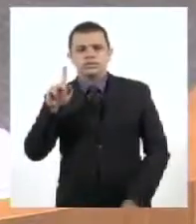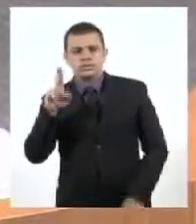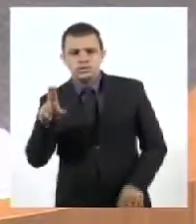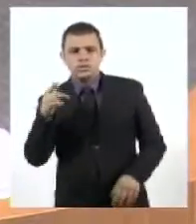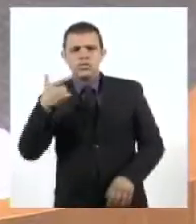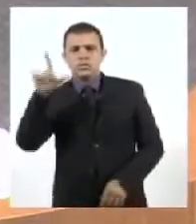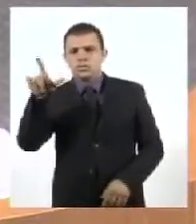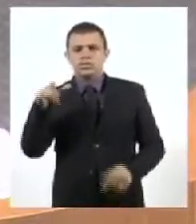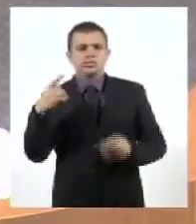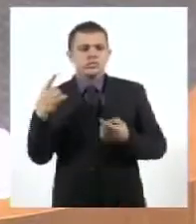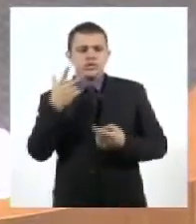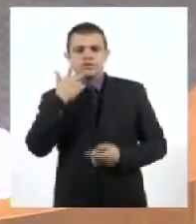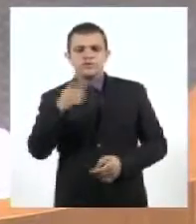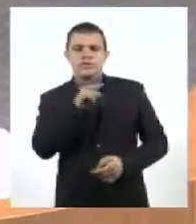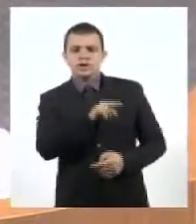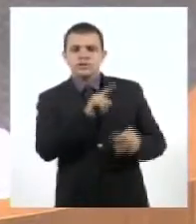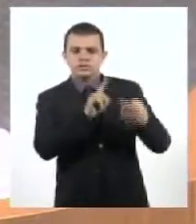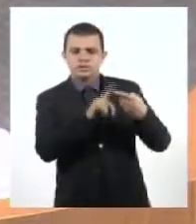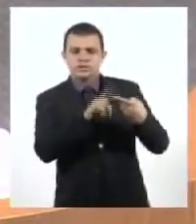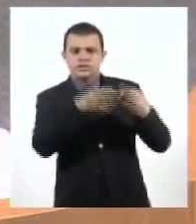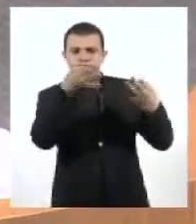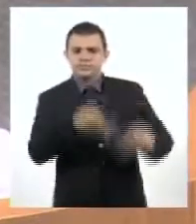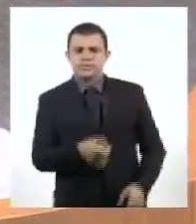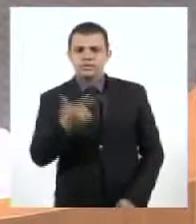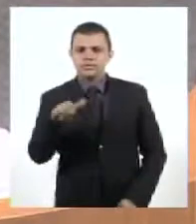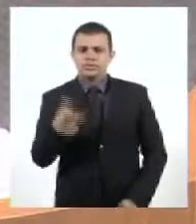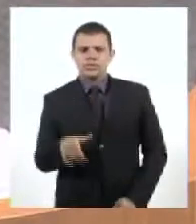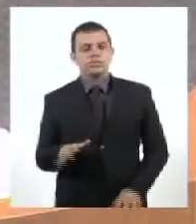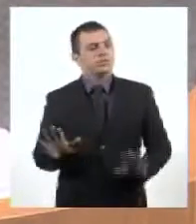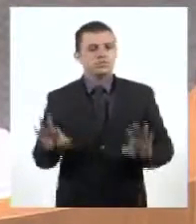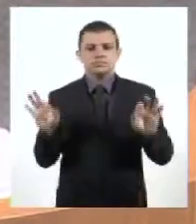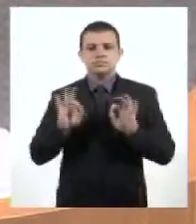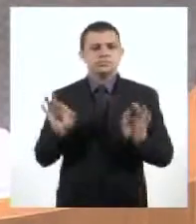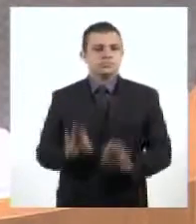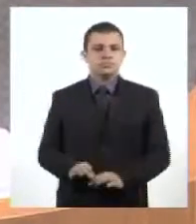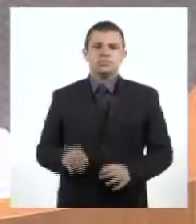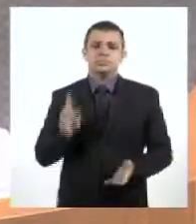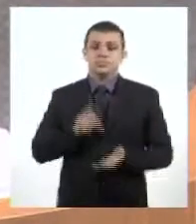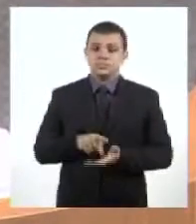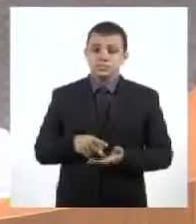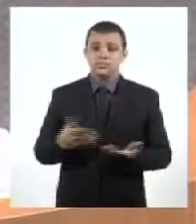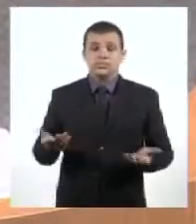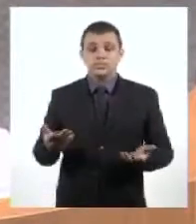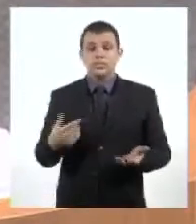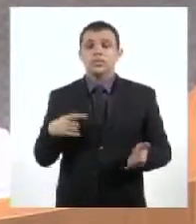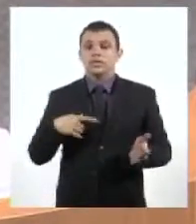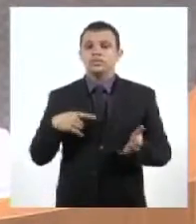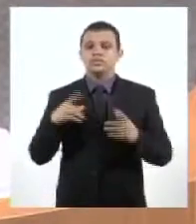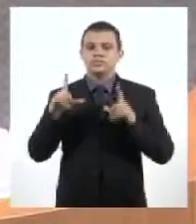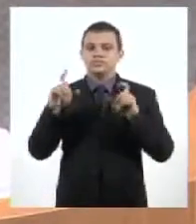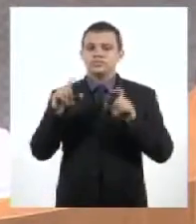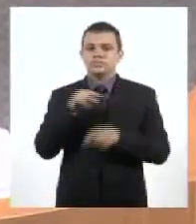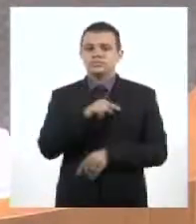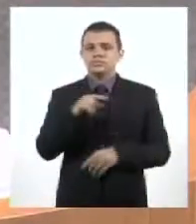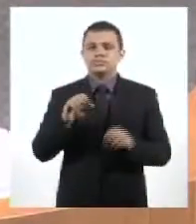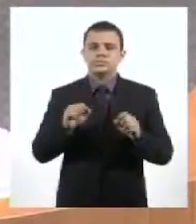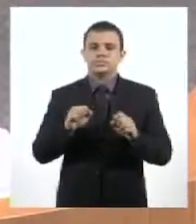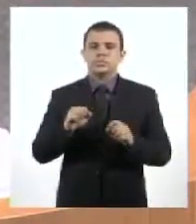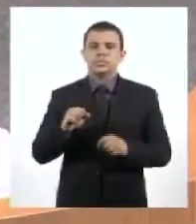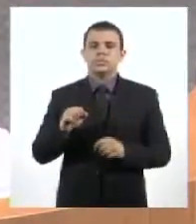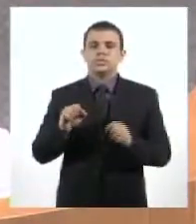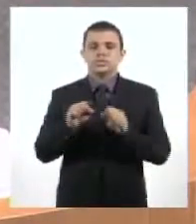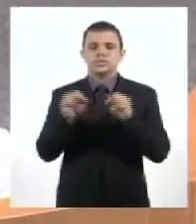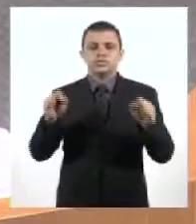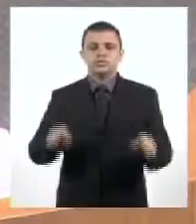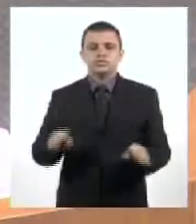como inedônia, que não é verdade. O ISEC, está aqui o print do portal da transparência, que o